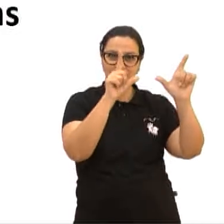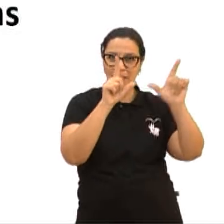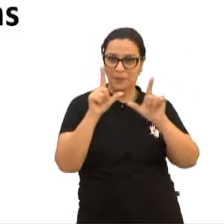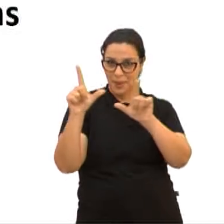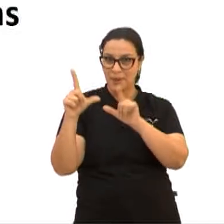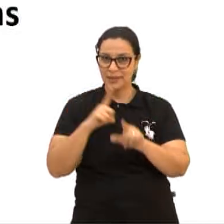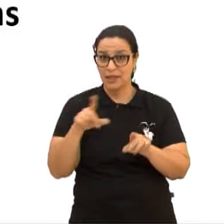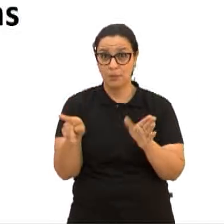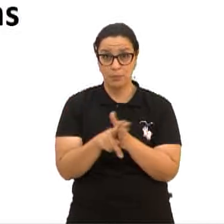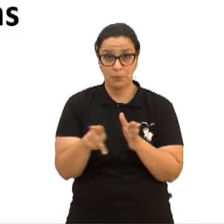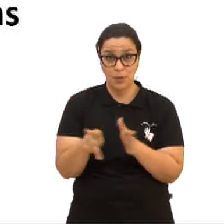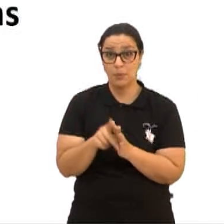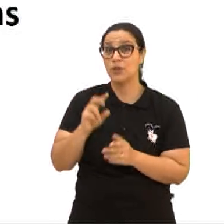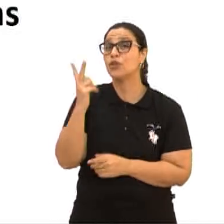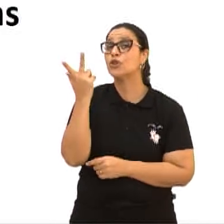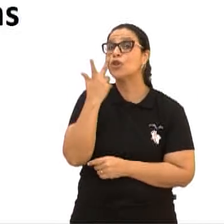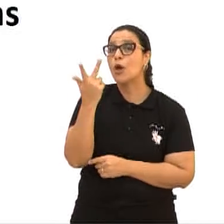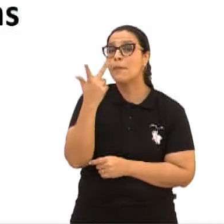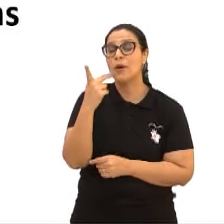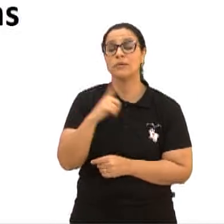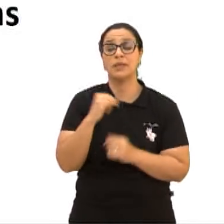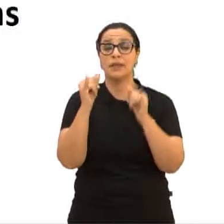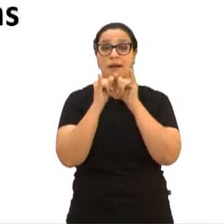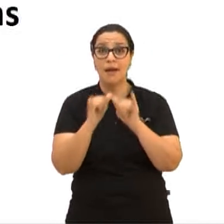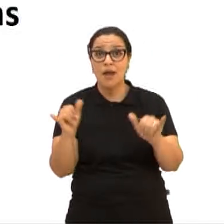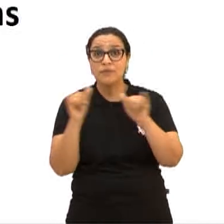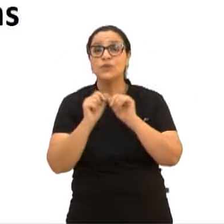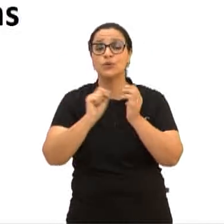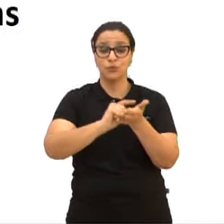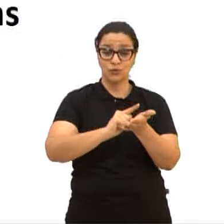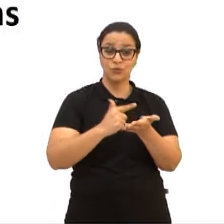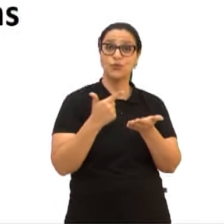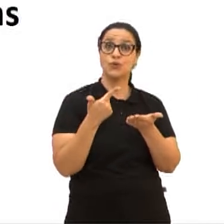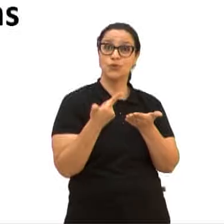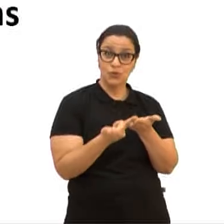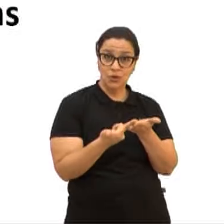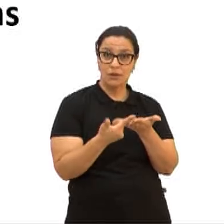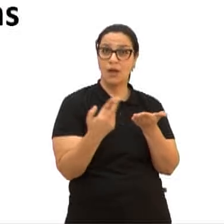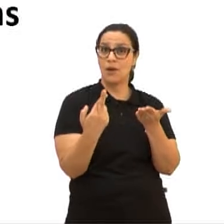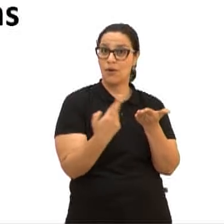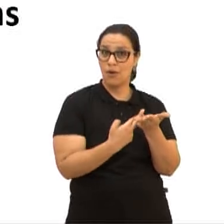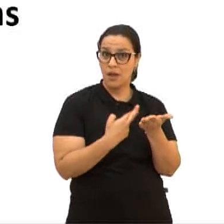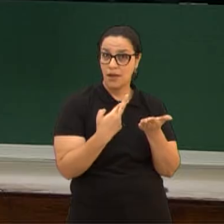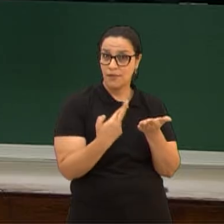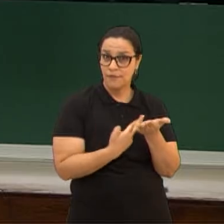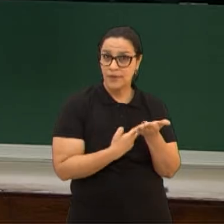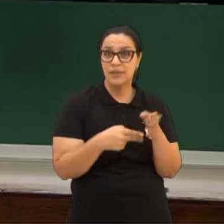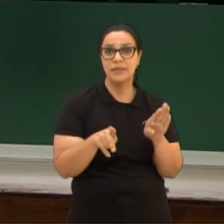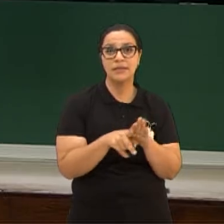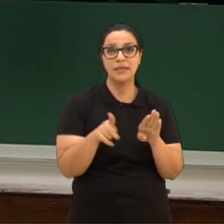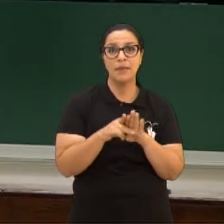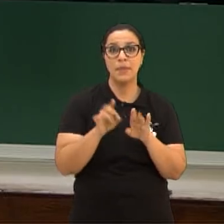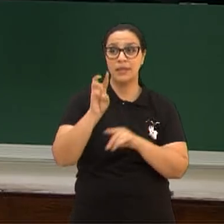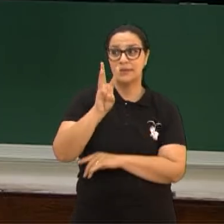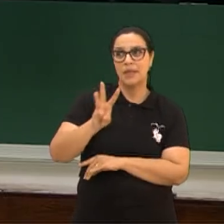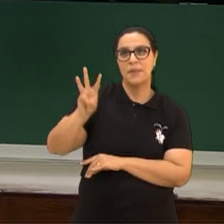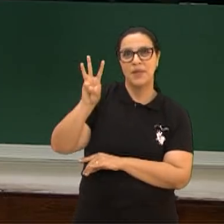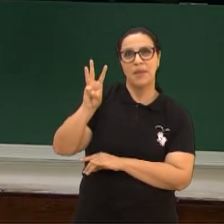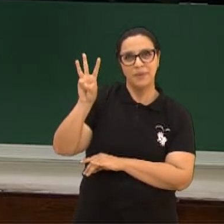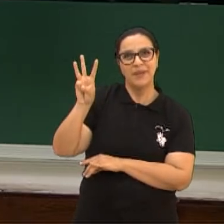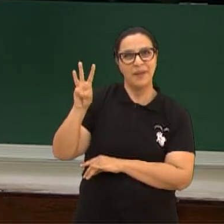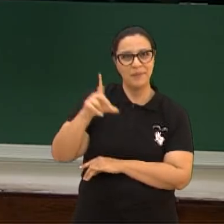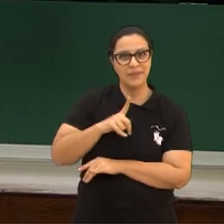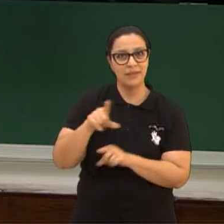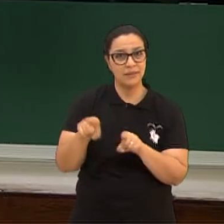aqui, que geralmente são publicadas nos jornais, nas revistas, nos websites,